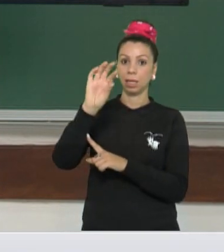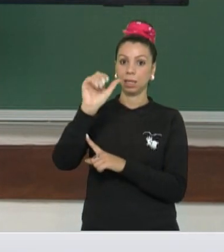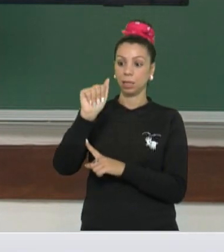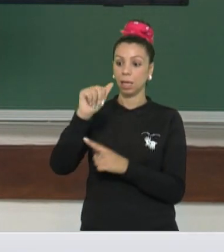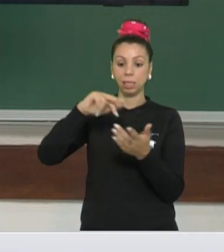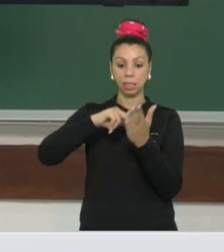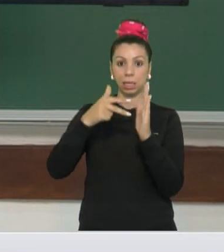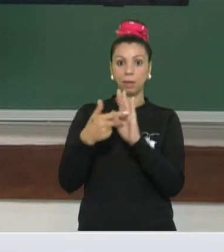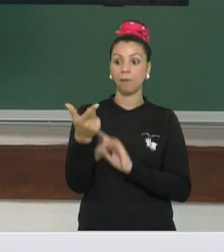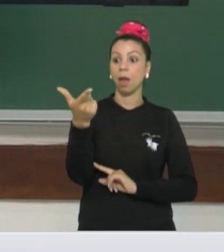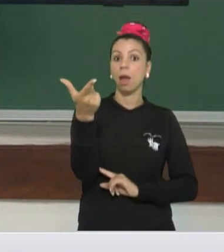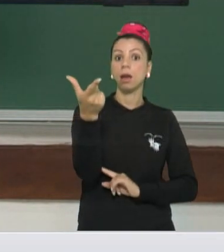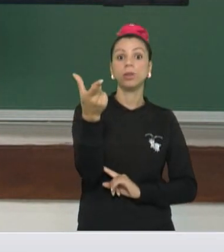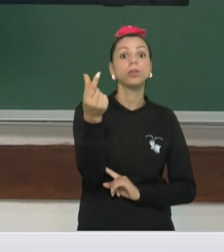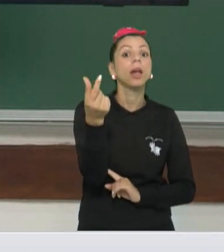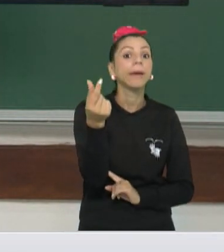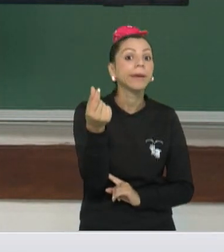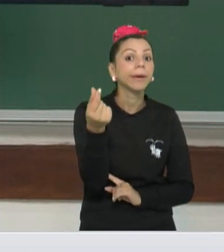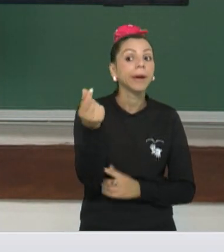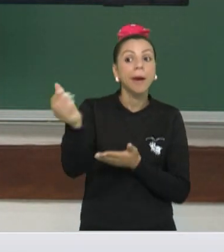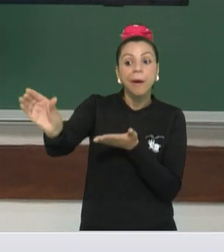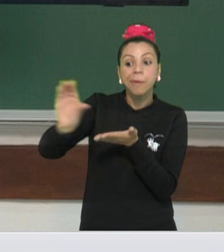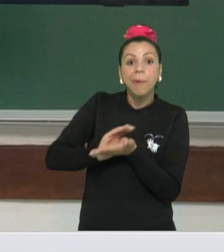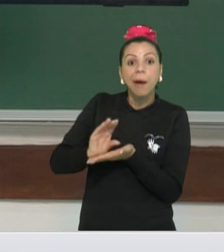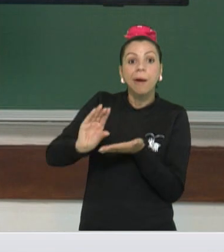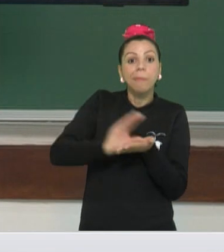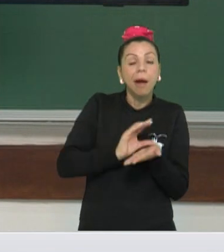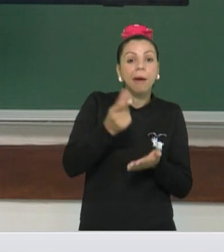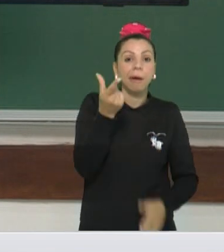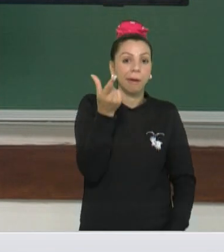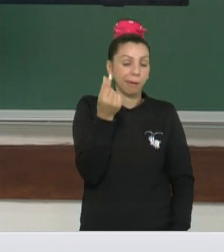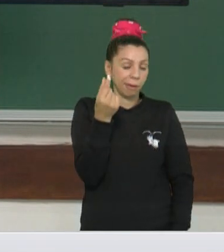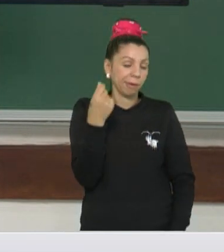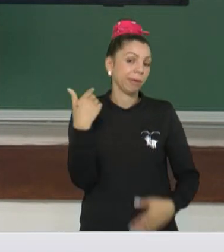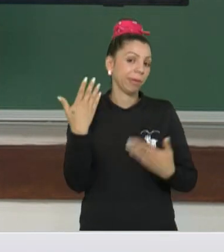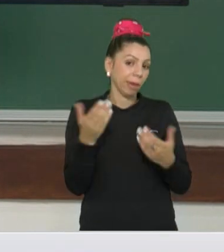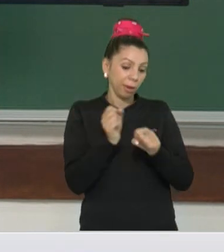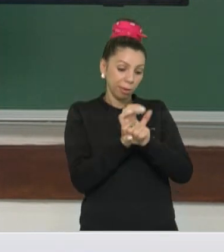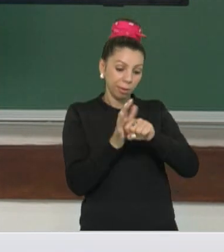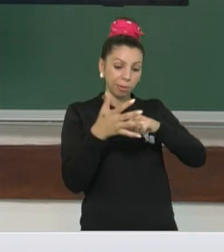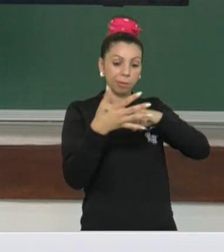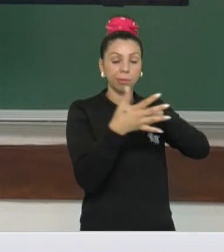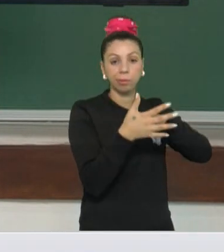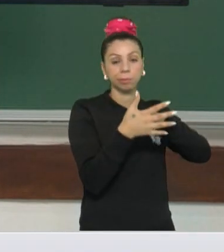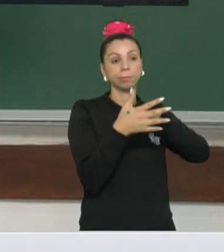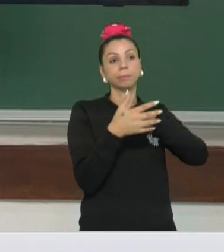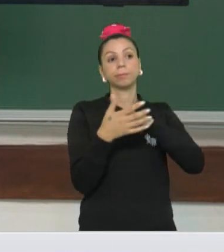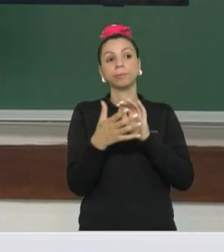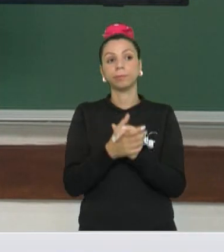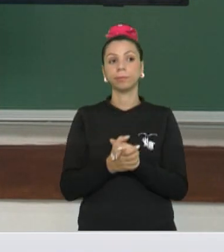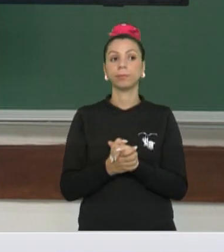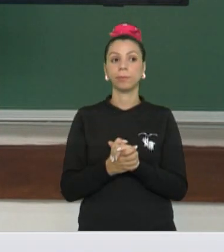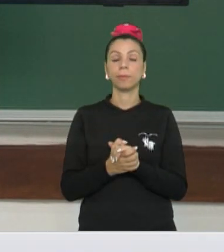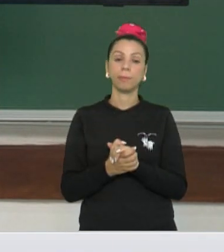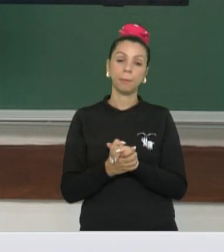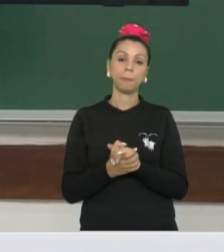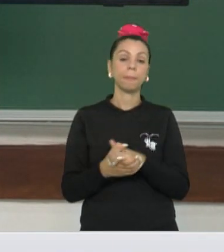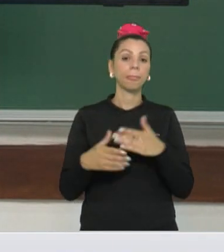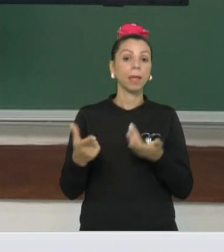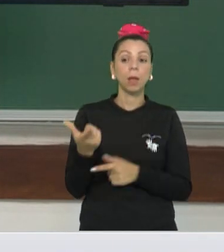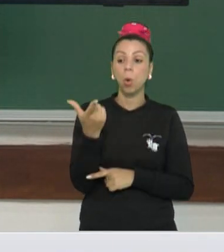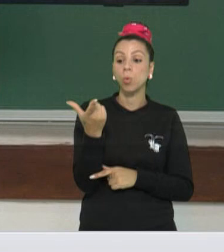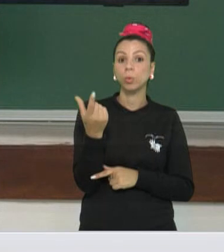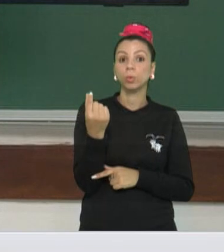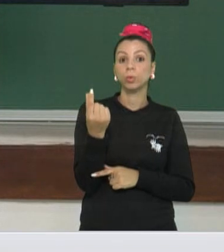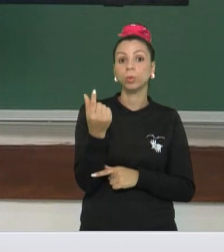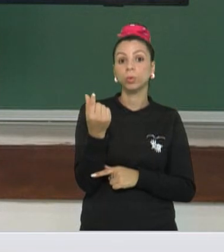arrecadação. Então, olha só, por causa da pandemia e esse delivery, a arrecadação